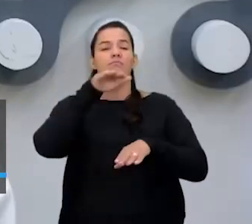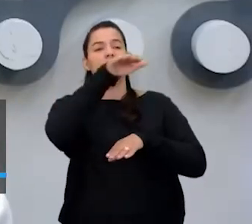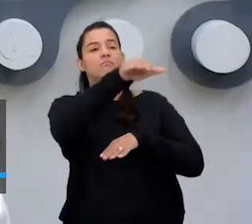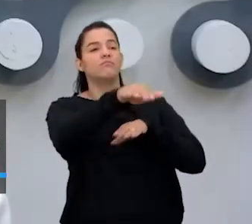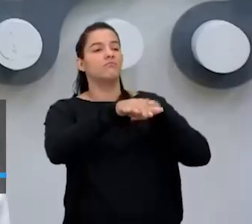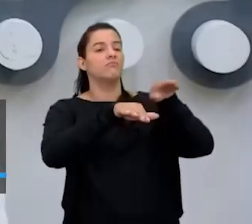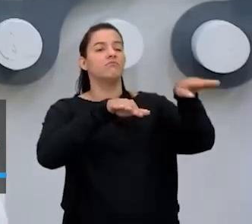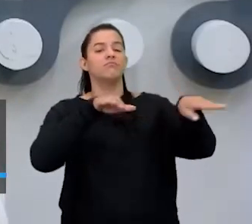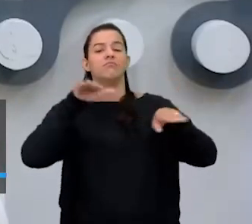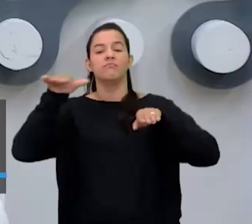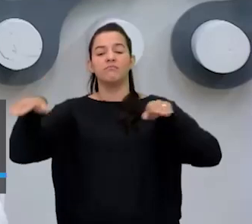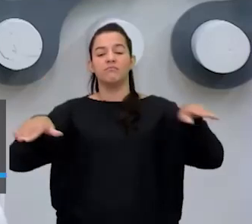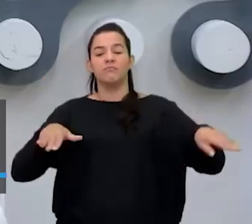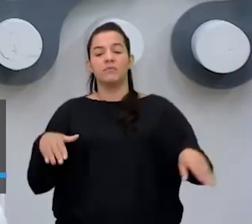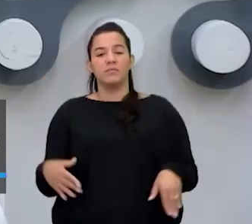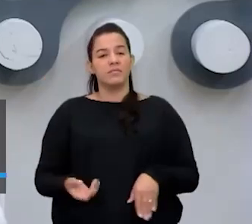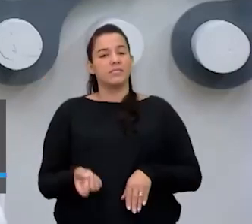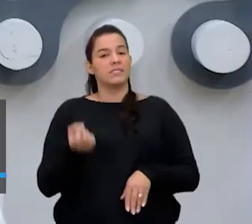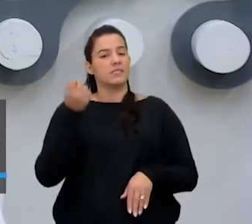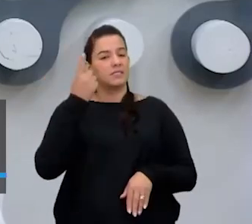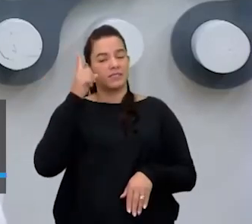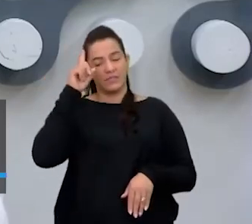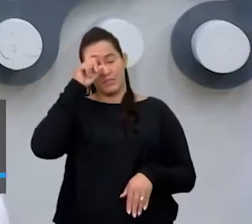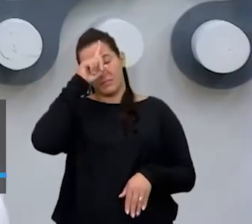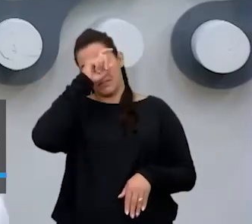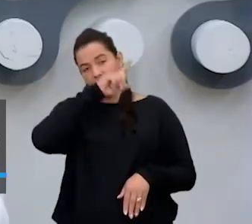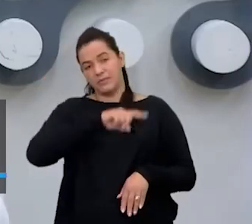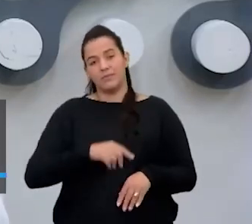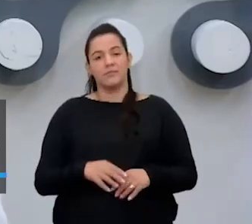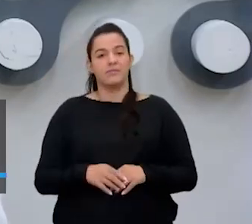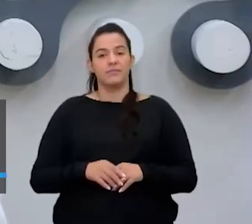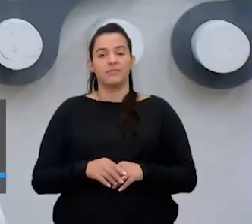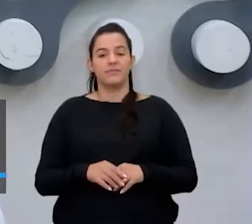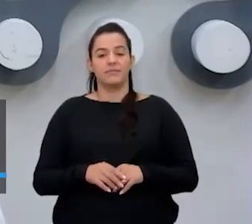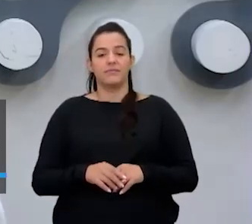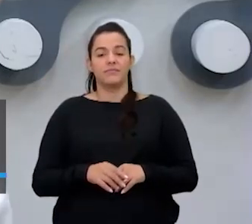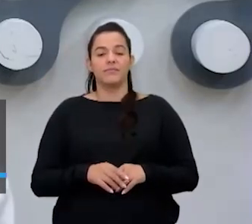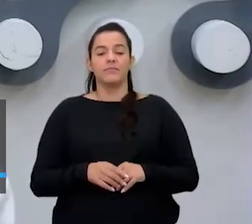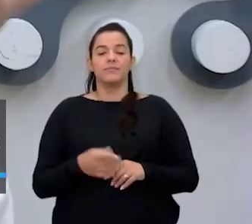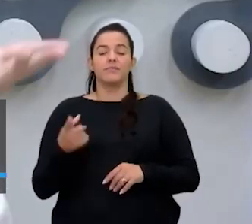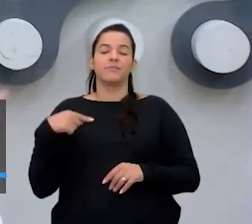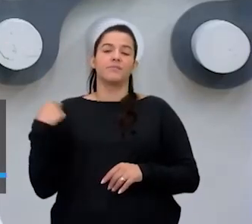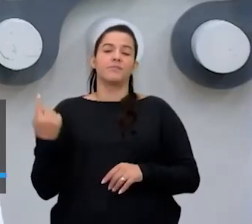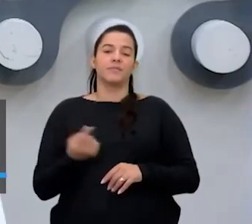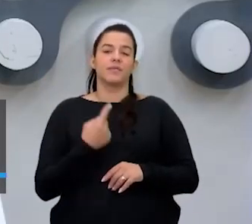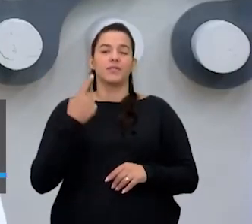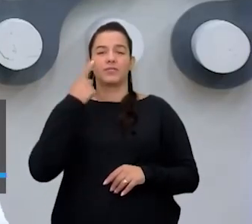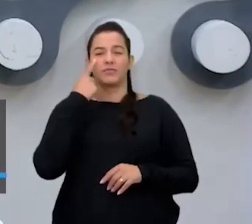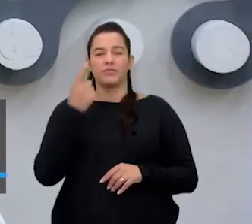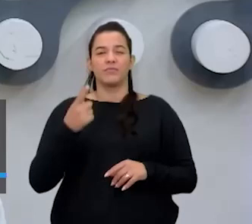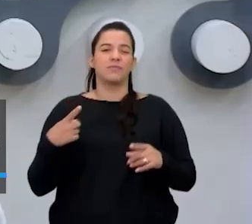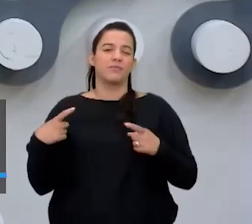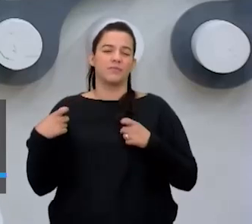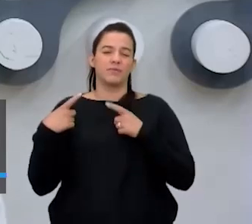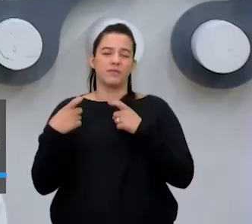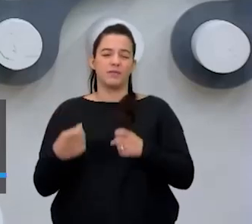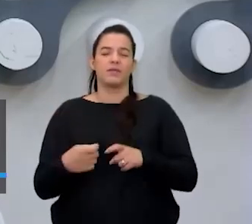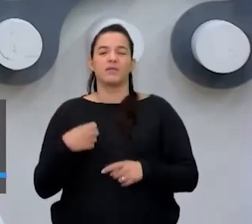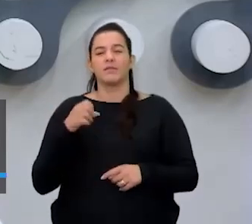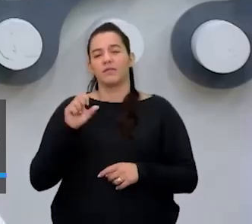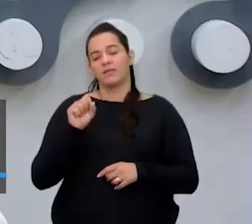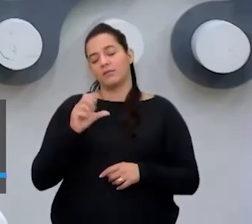si só, já é extremamente dificultosa. Então, a gente, na Guerra da Síria, por exemplo,